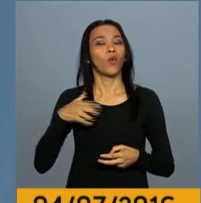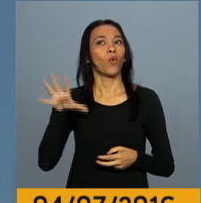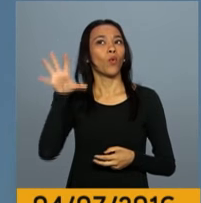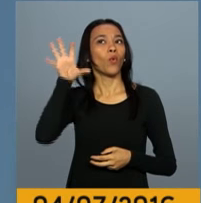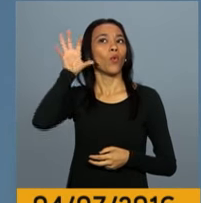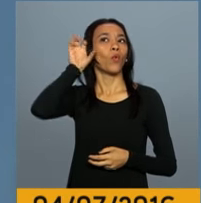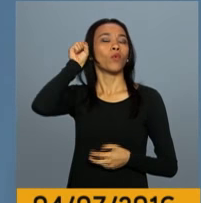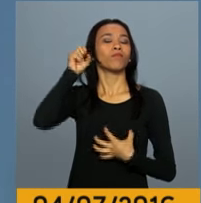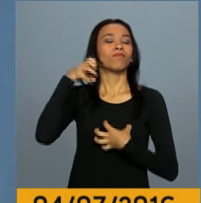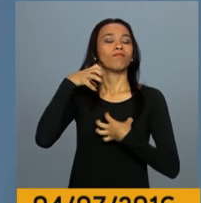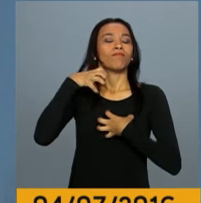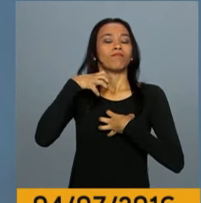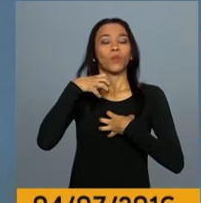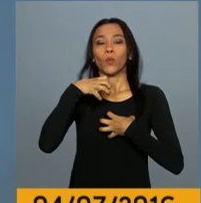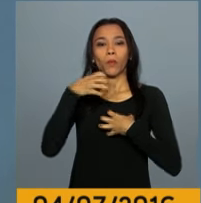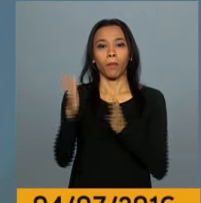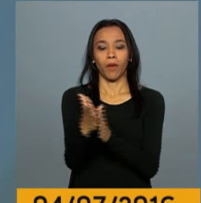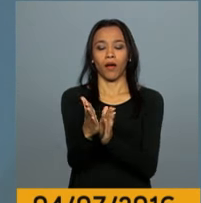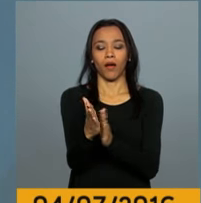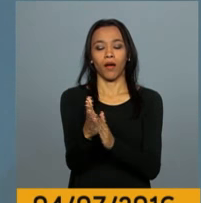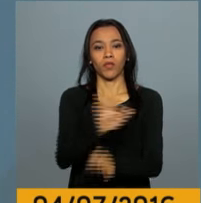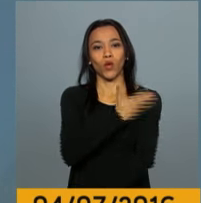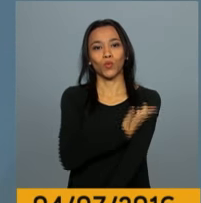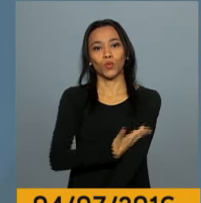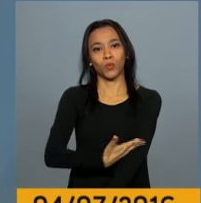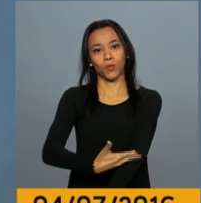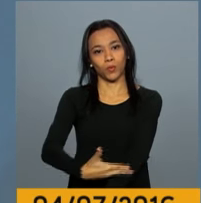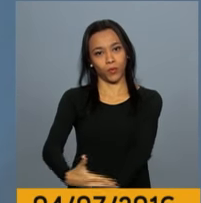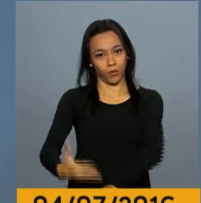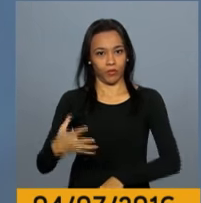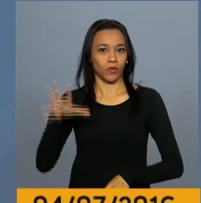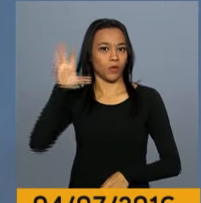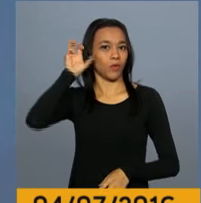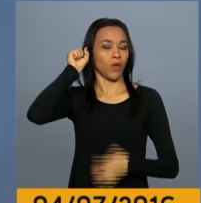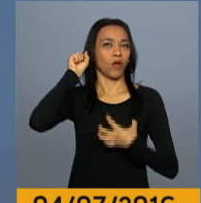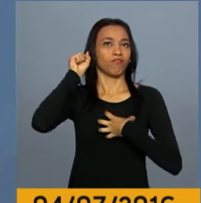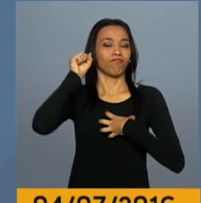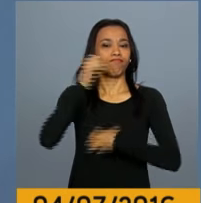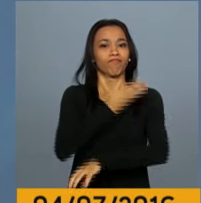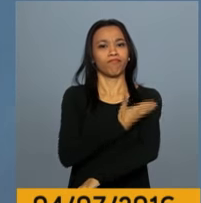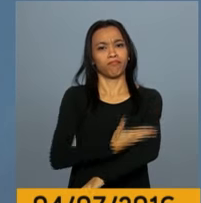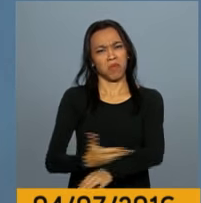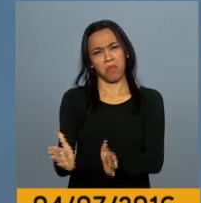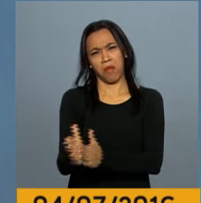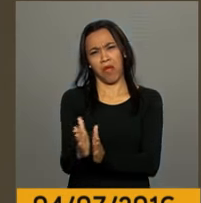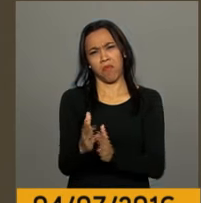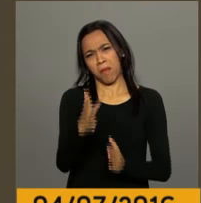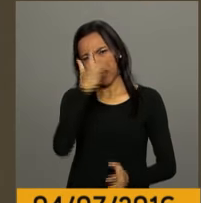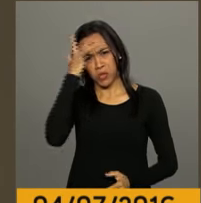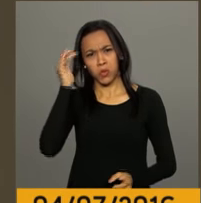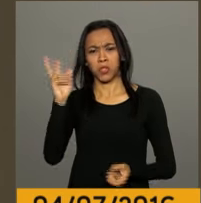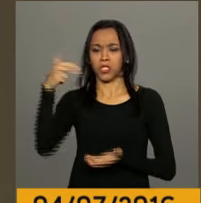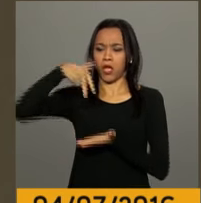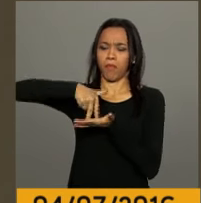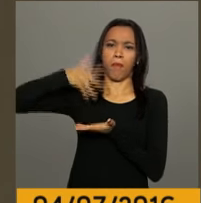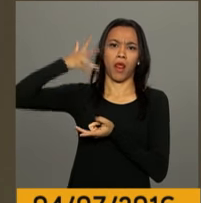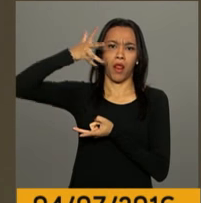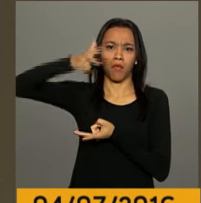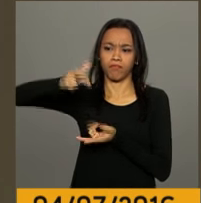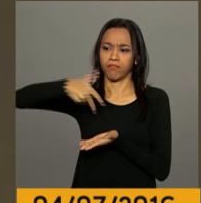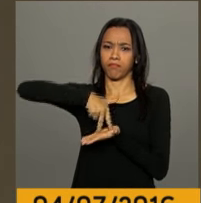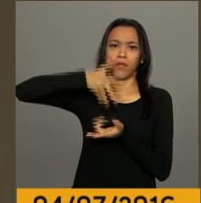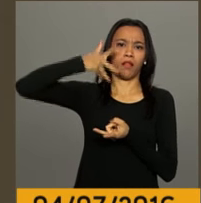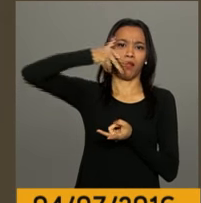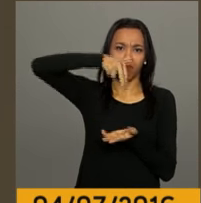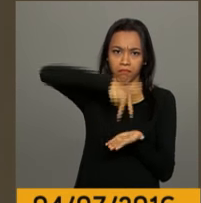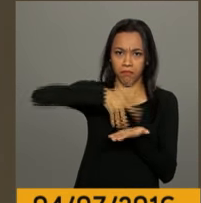acostumaram-se com as palmas. E muitas vezes, e palmas que já foram dadas aos oradores que aqui desfilaram. Muitas e muitas